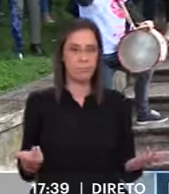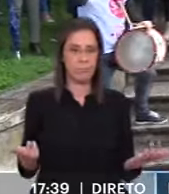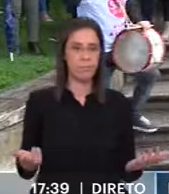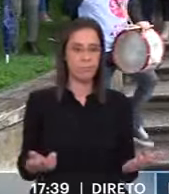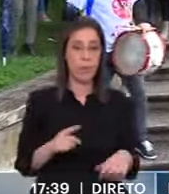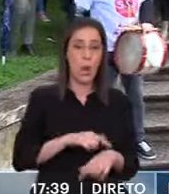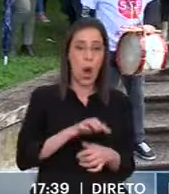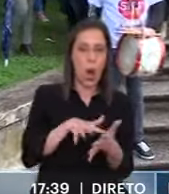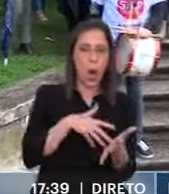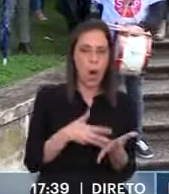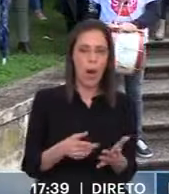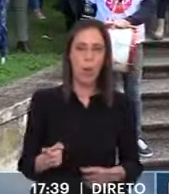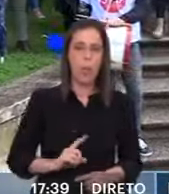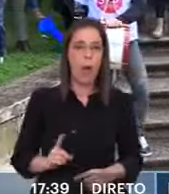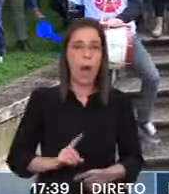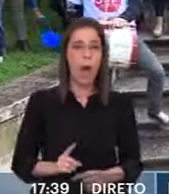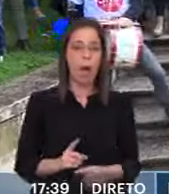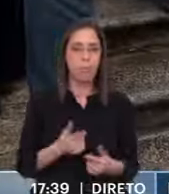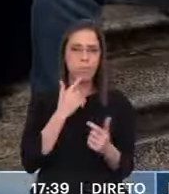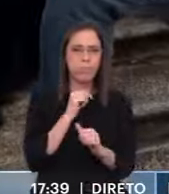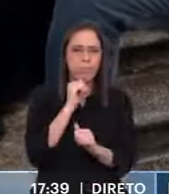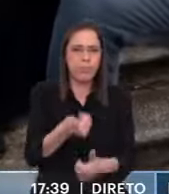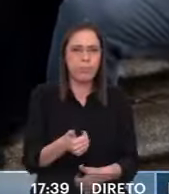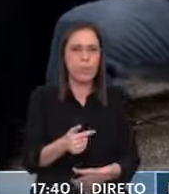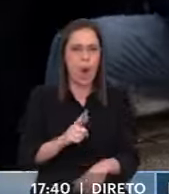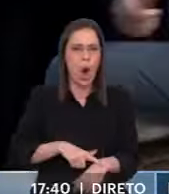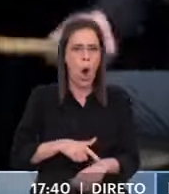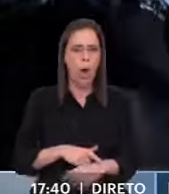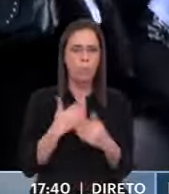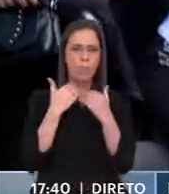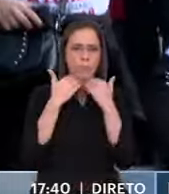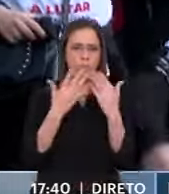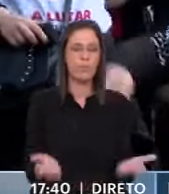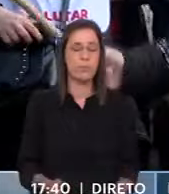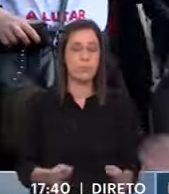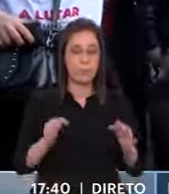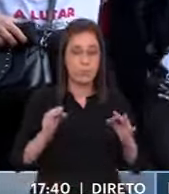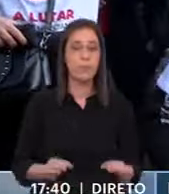seu horário não consegue abarcar, não consegue abranger, porque seria